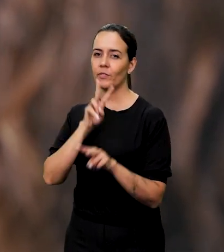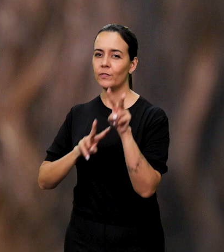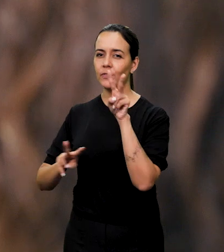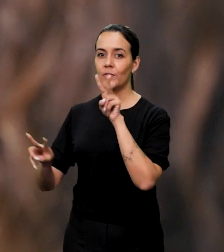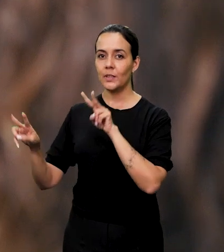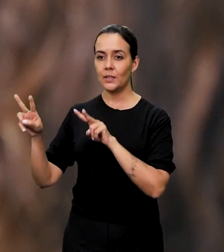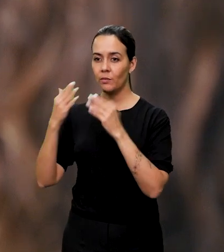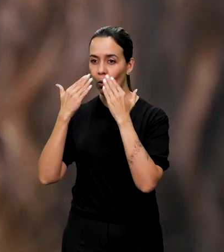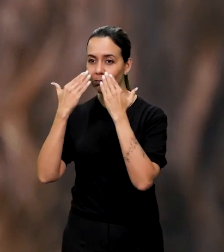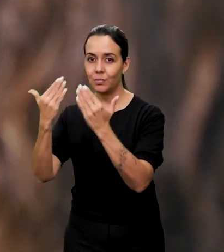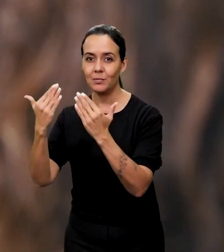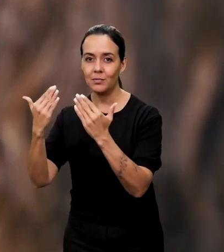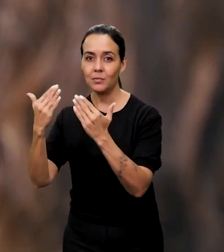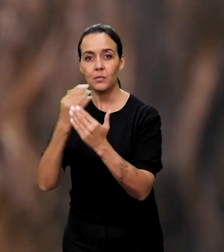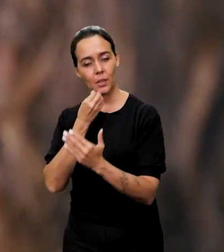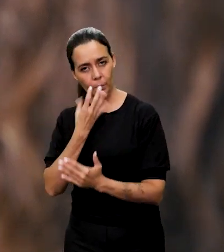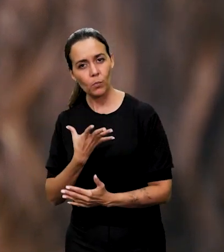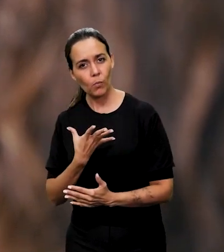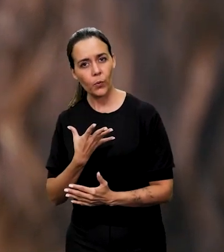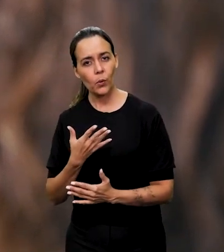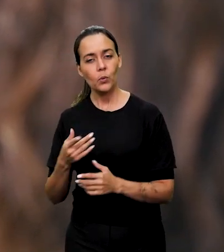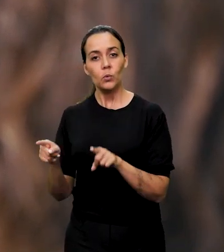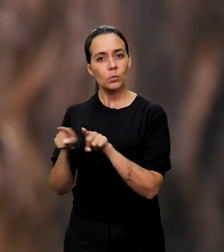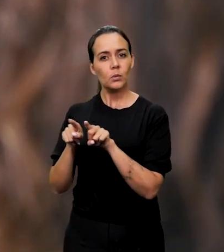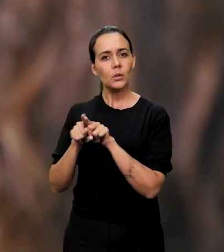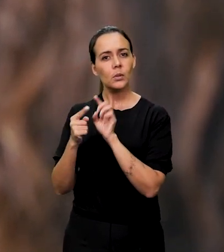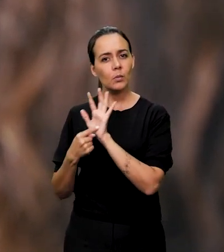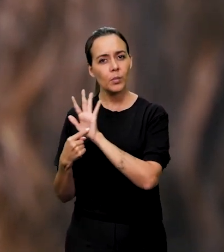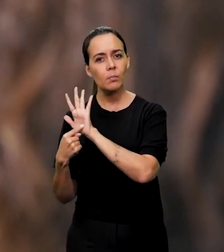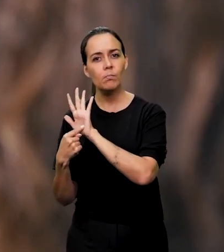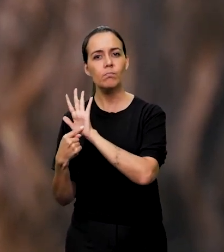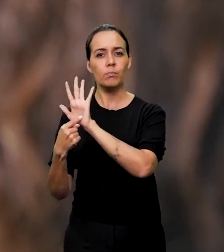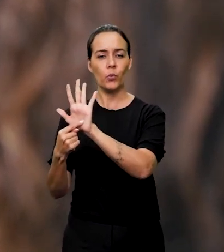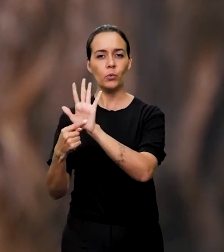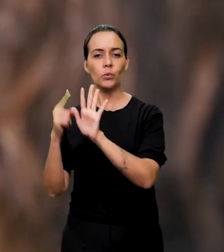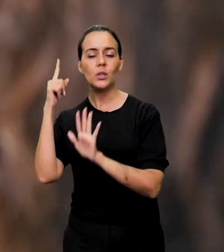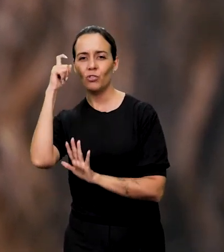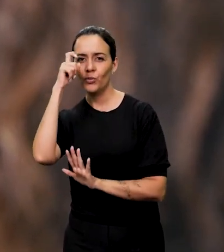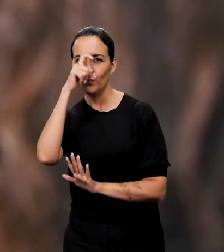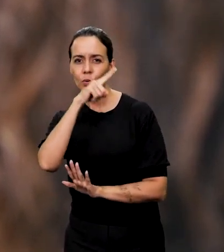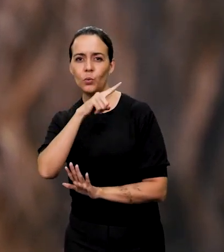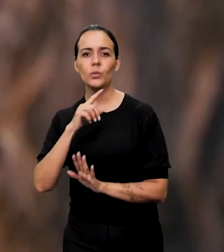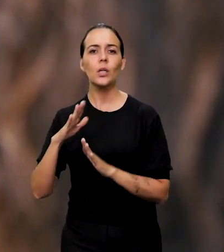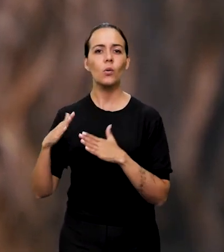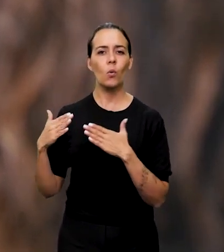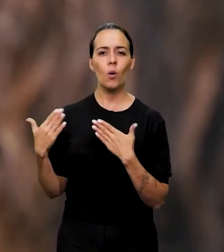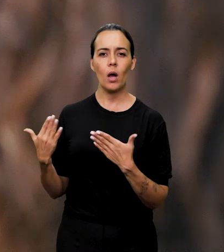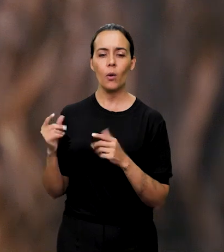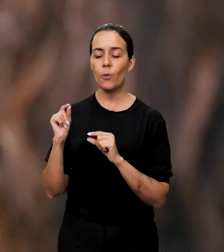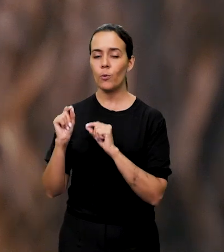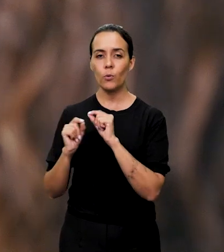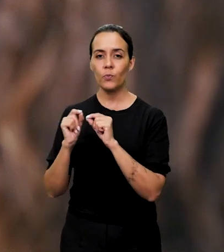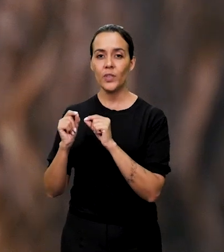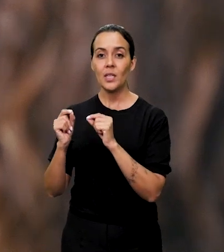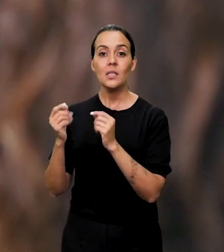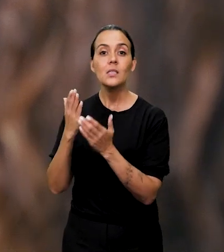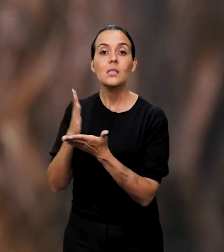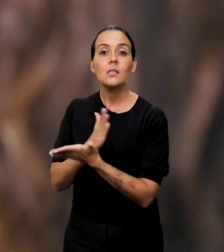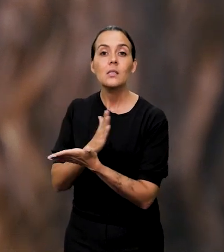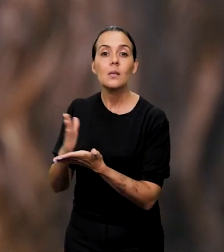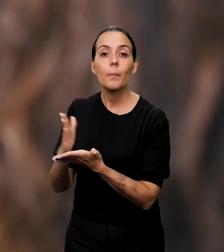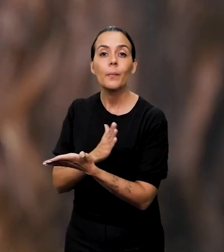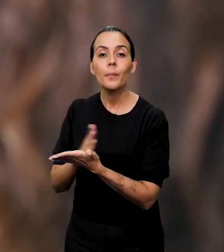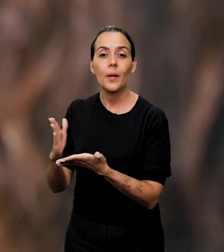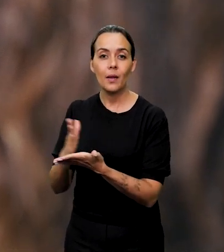mundo é muito bom. E um pouco, né, explicitar essas dificuldades, né? O filtro que faz, né, que